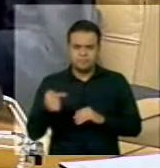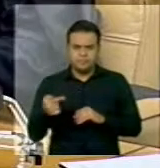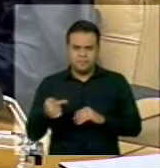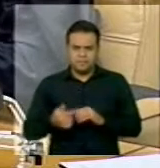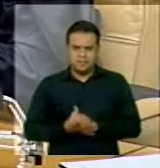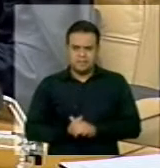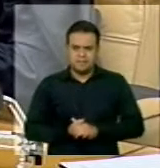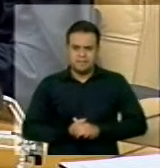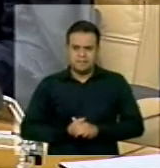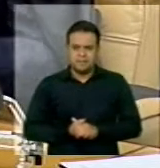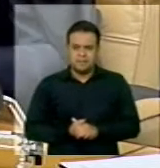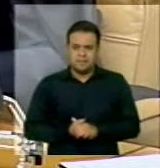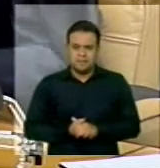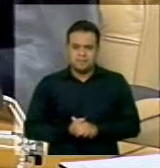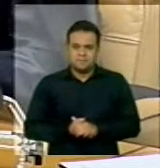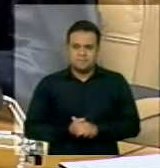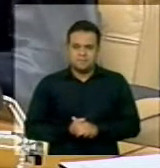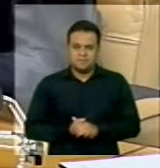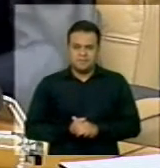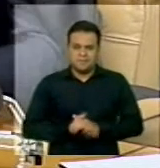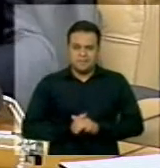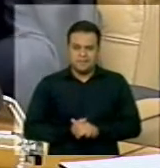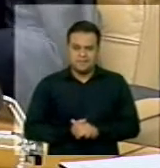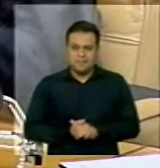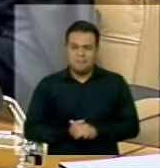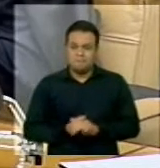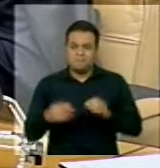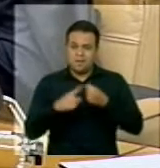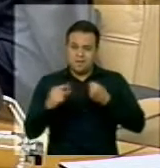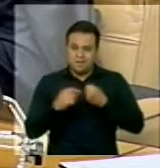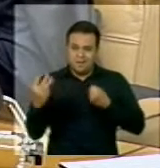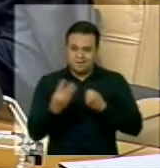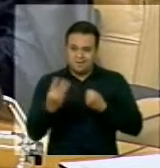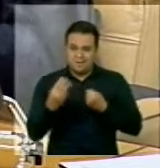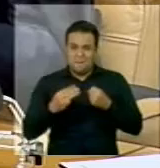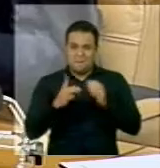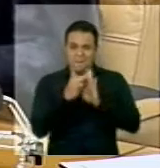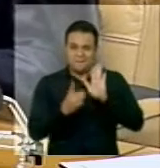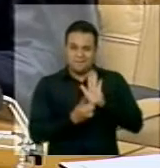mesmo artigo que acabo de mencionar, que é o artigo 3º do decreto decreto